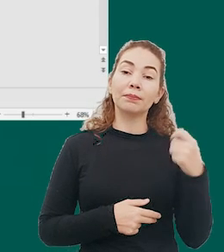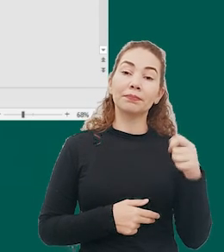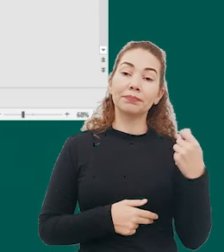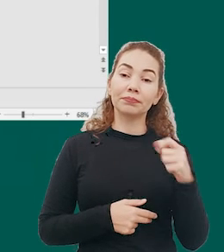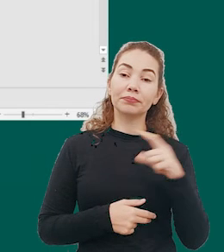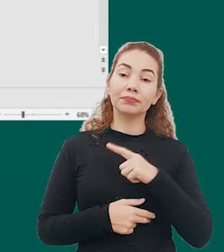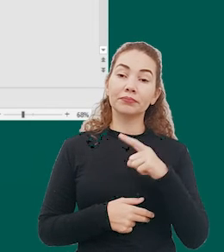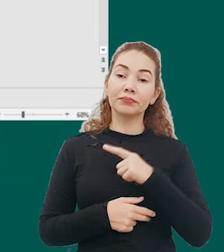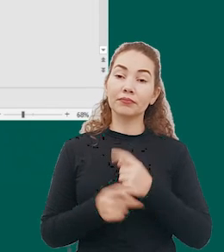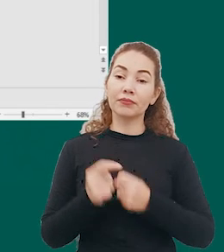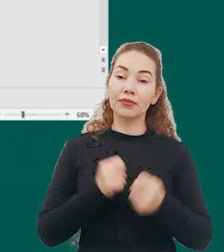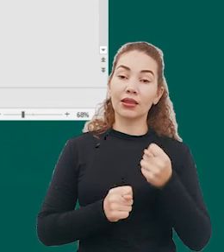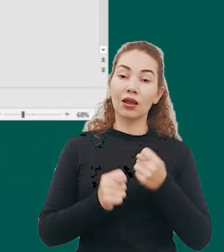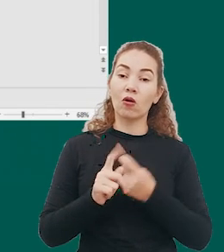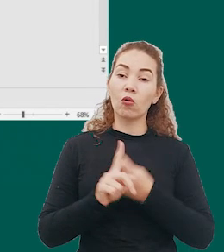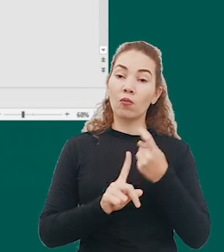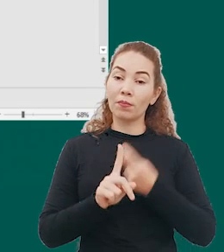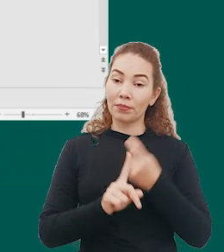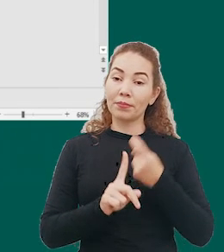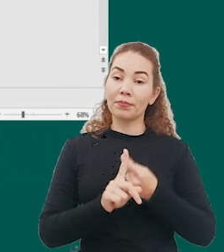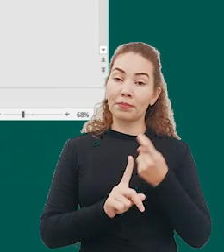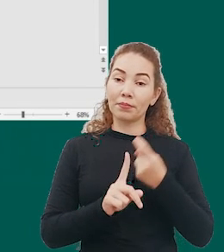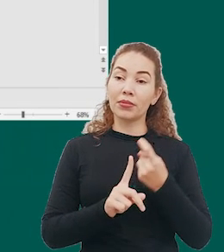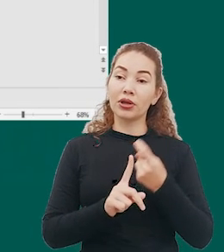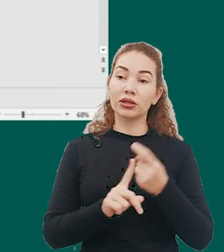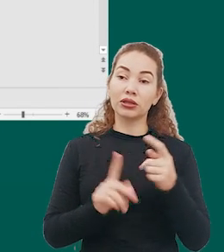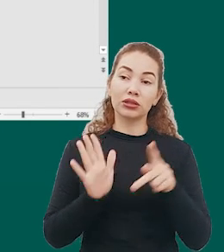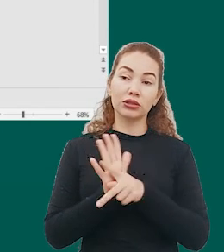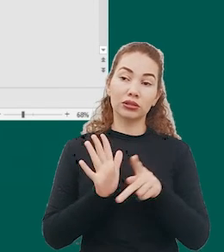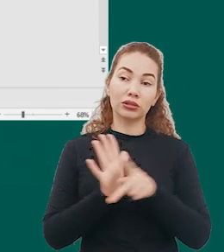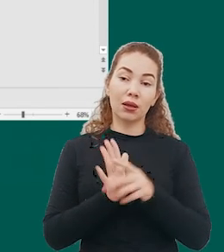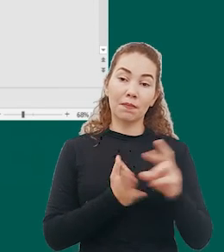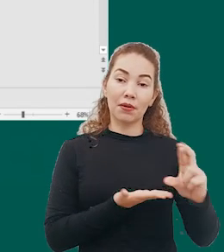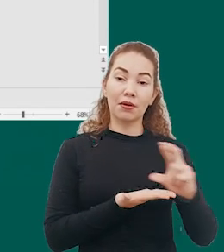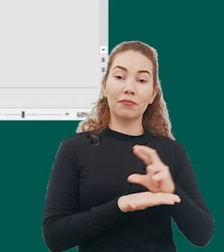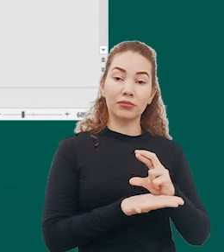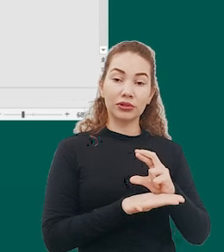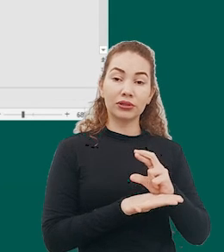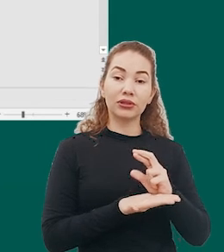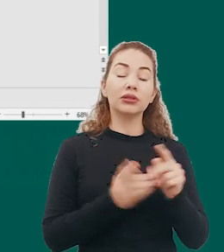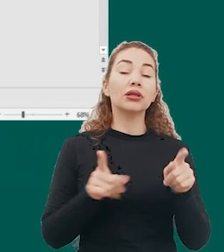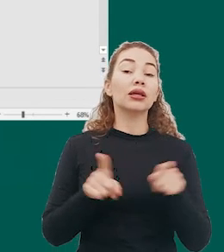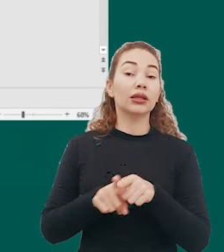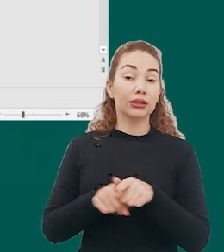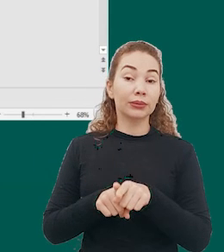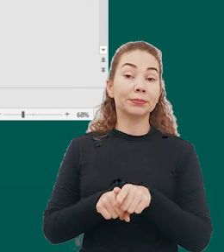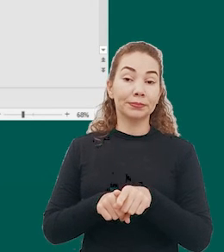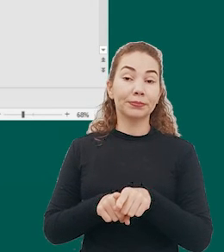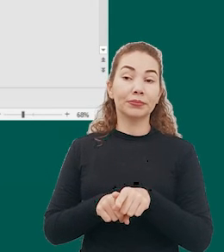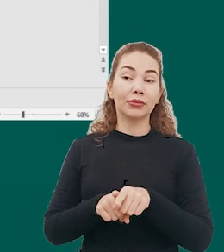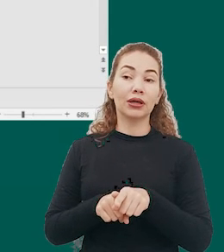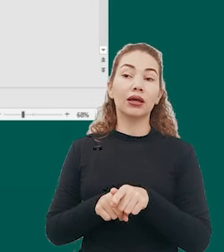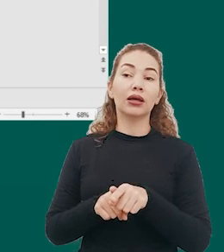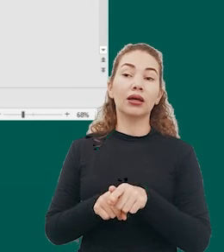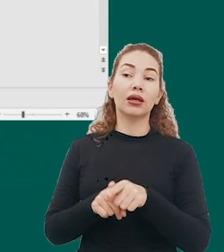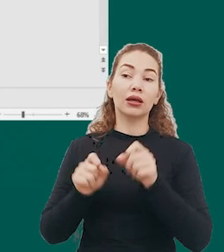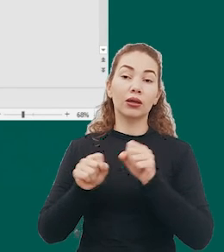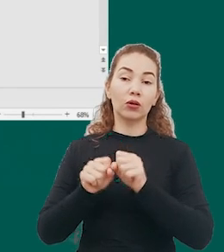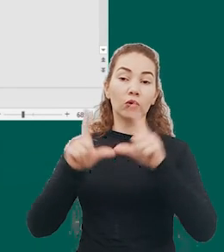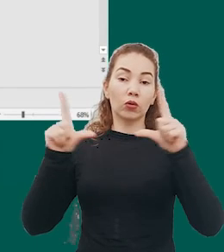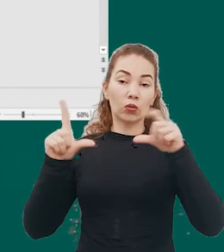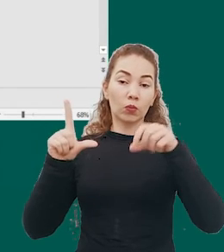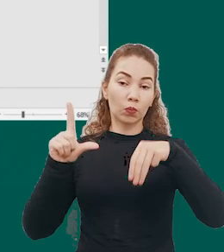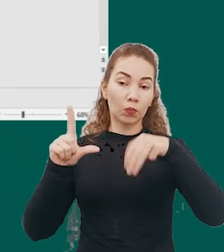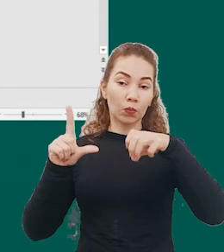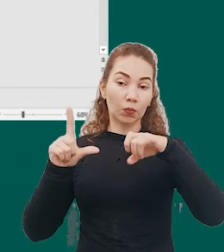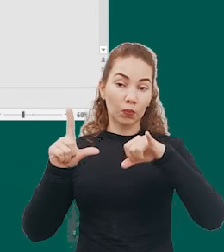precisa ter um controle mensal das suas receitas. Inclusive, lá no portal do MEI,